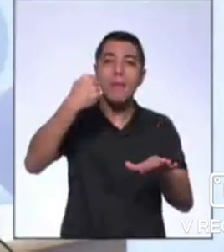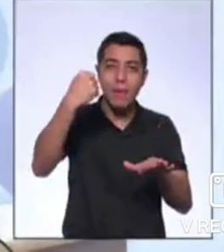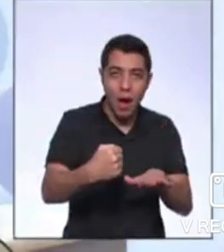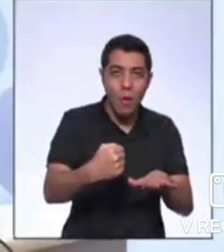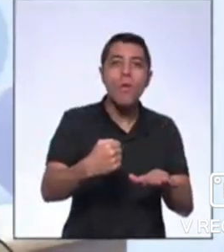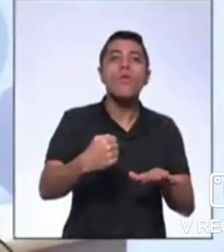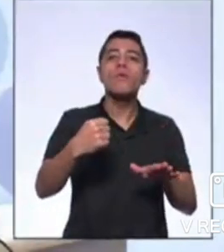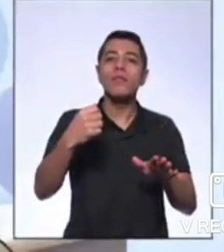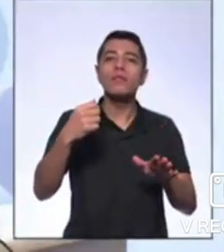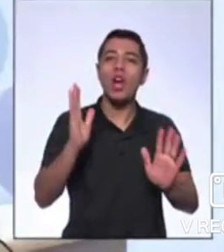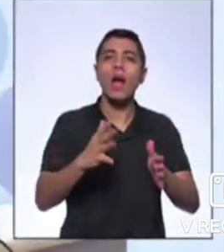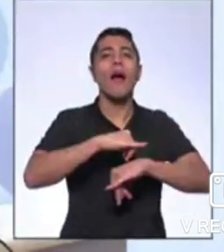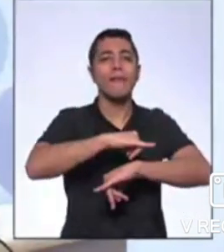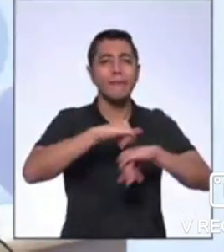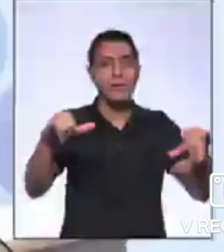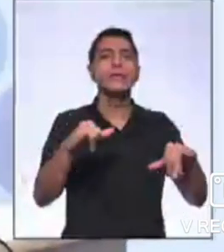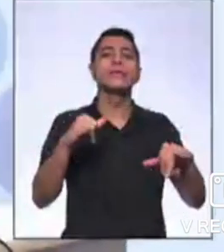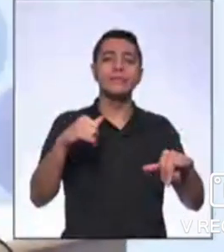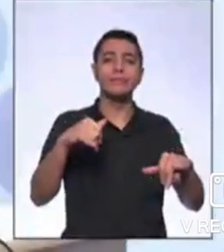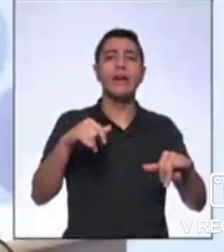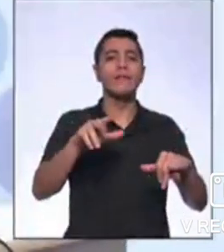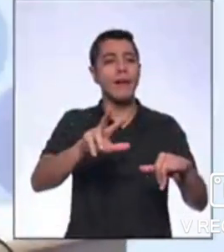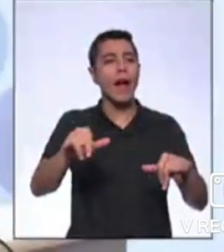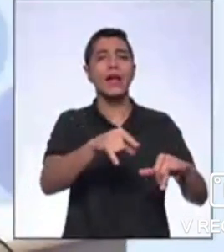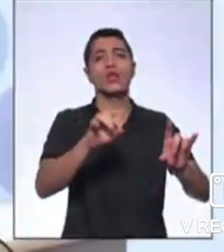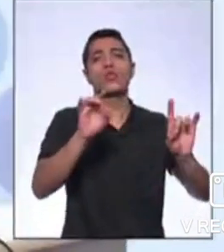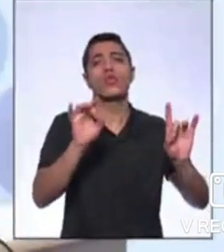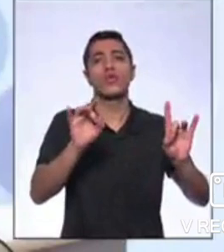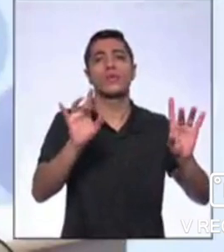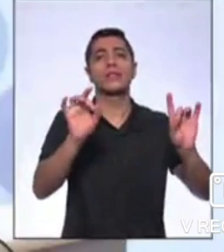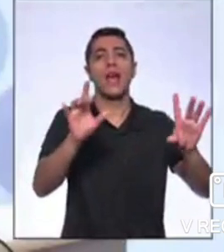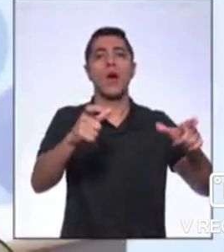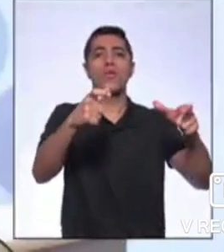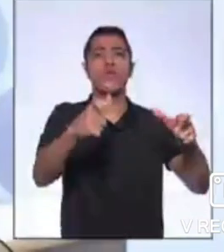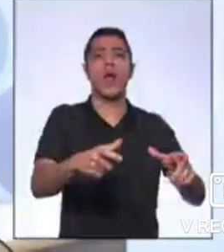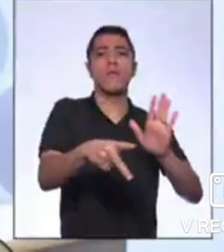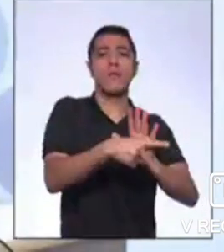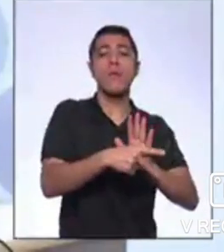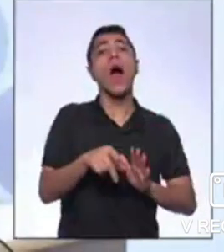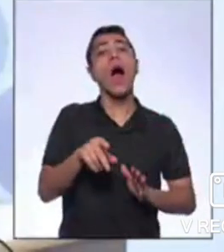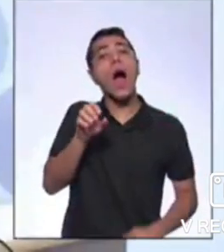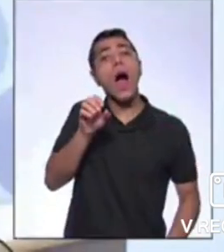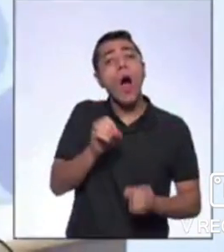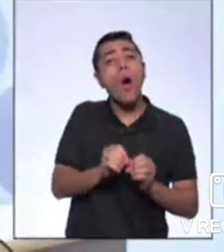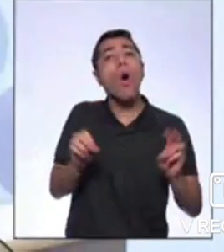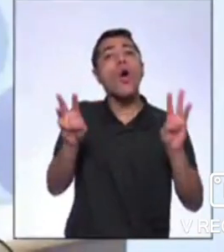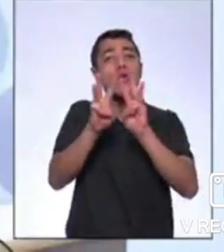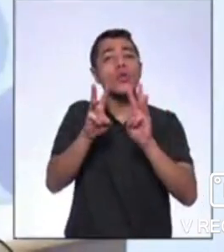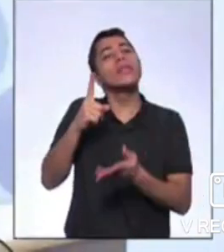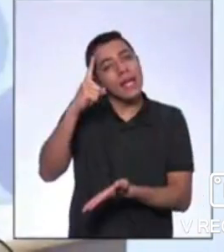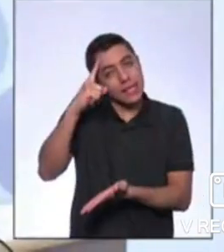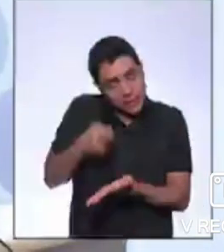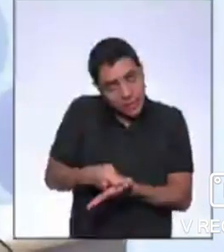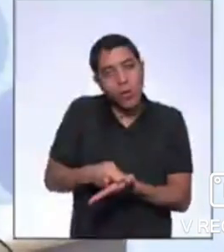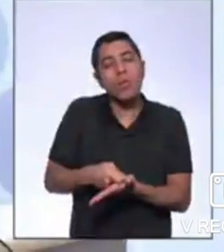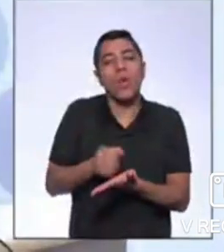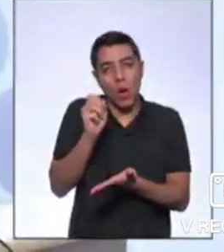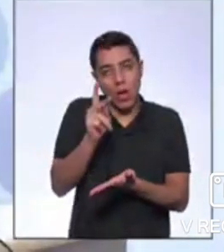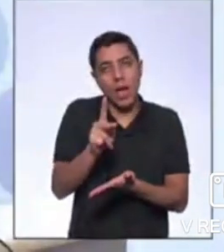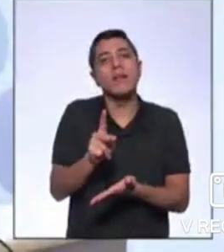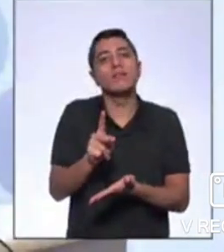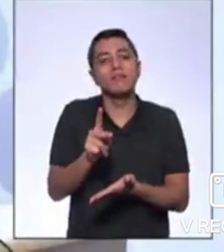ONU vai escolher ali para poder criar o Estado de Israel. E aí, é claro, de novo vai ter uma faixa lá,